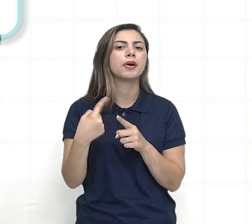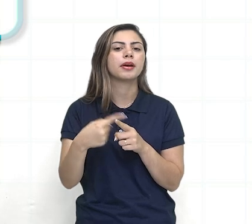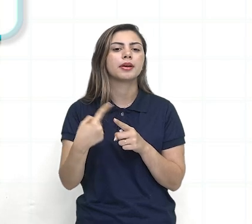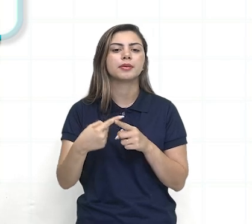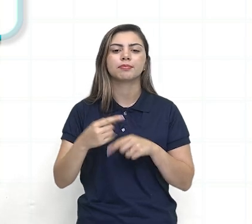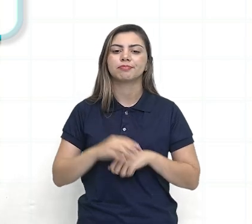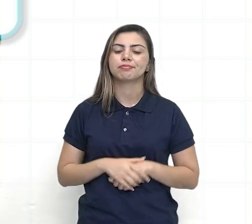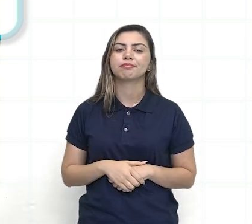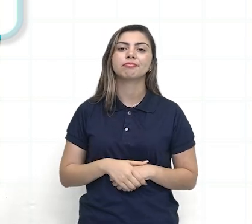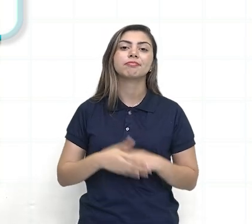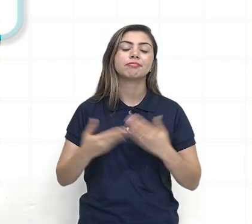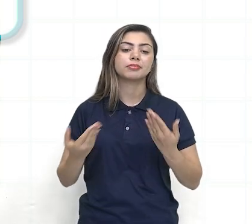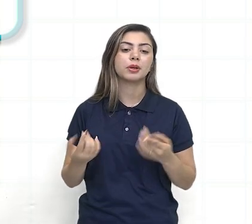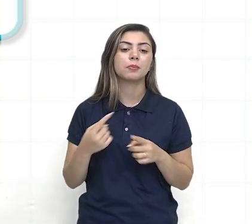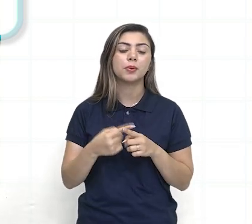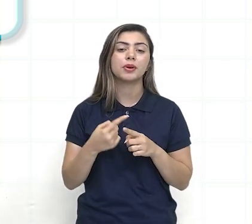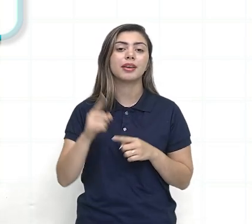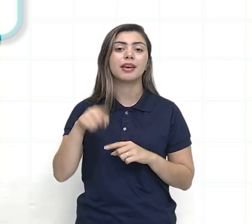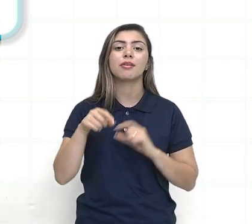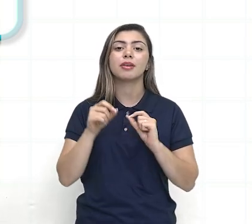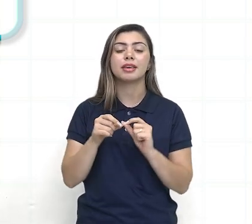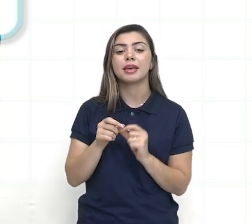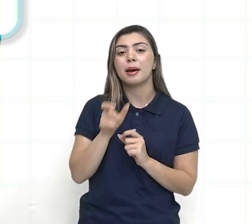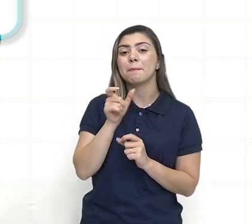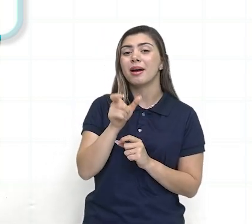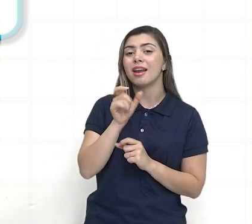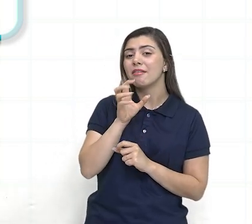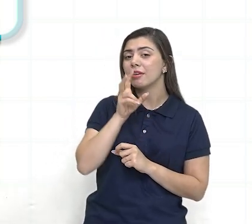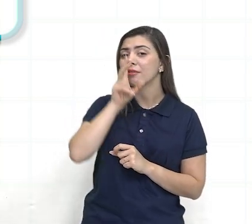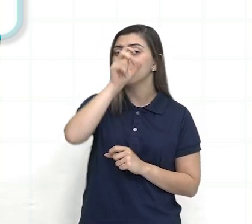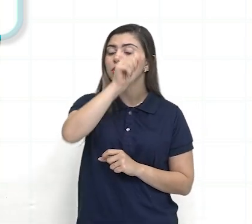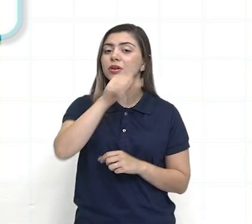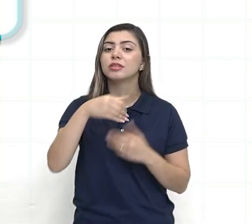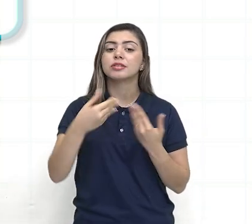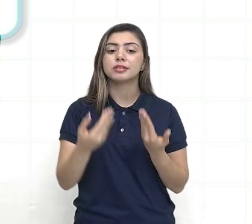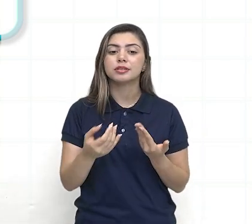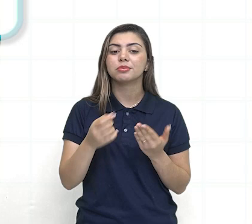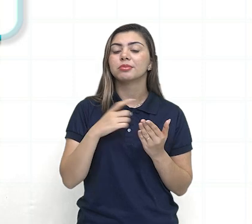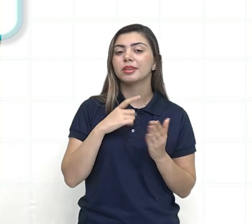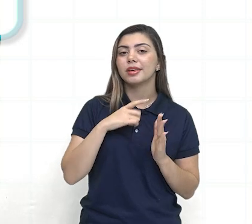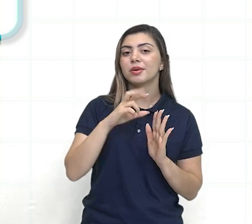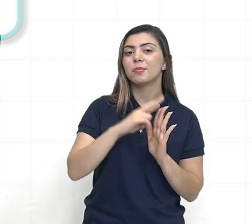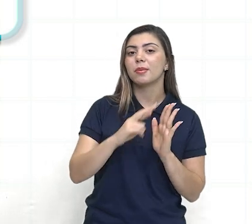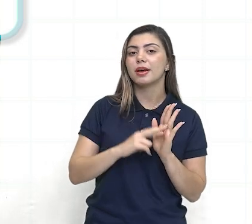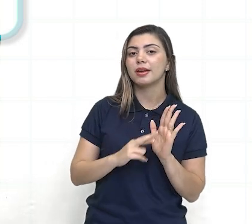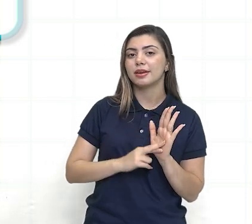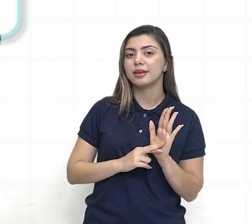acento? Porque ela é a sílaba tônica e tem uma regra que explica